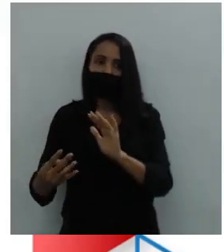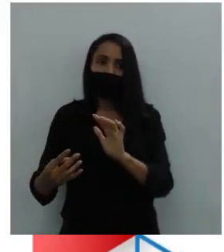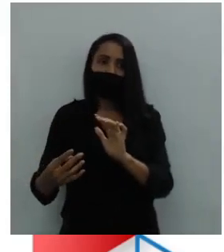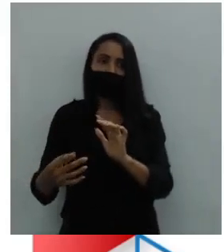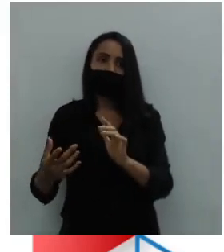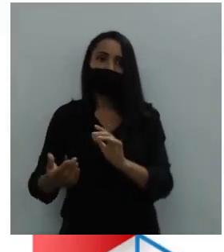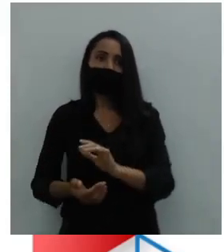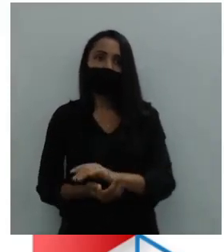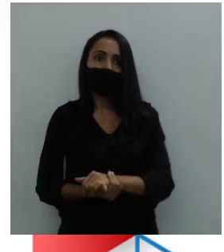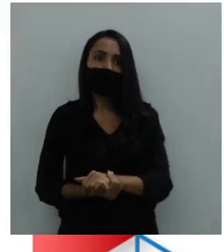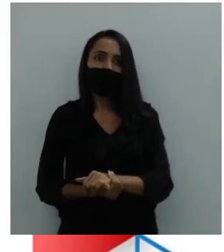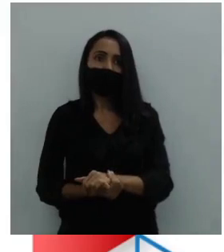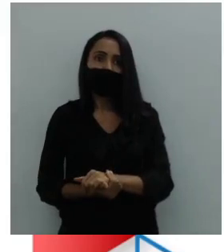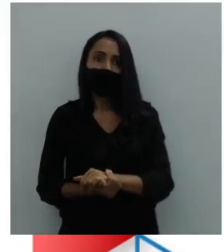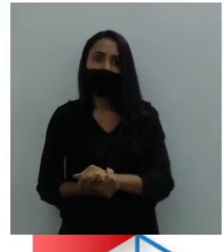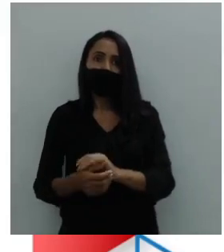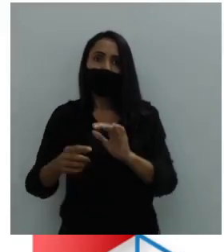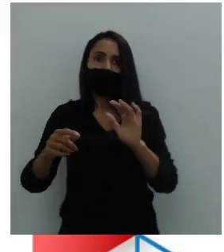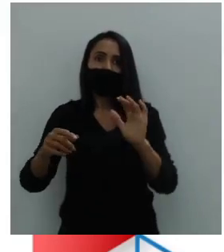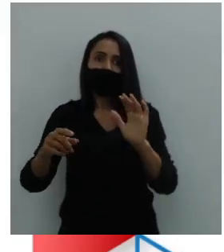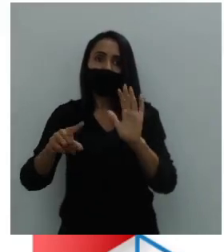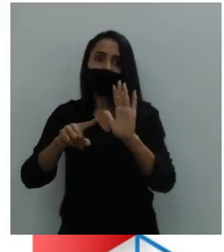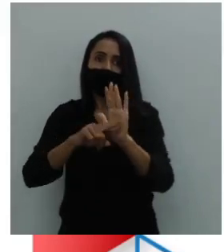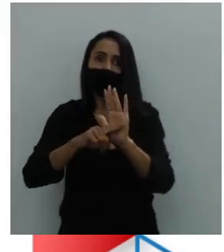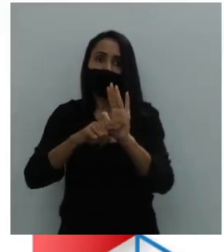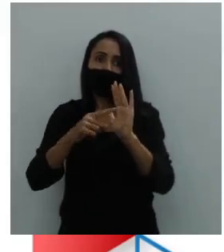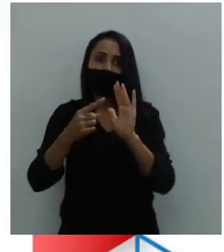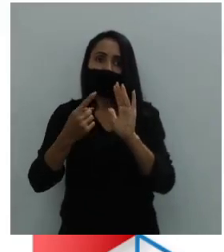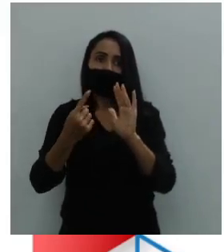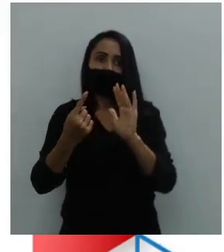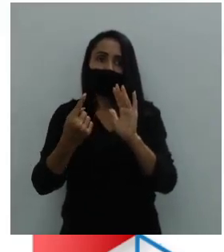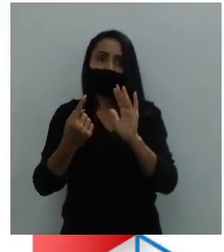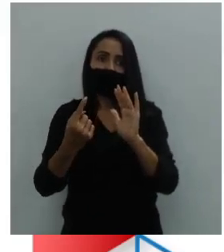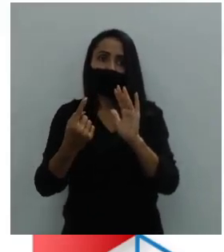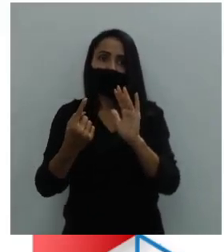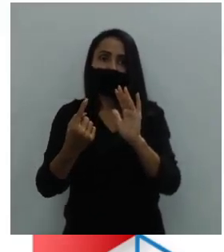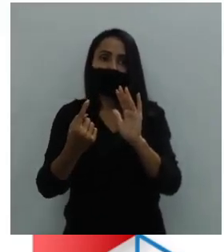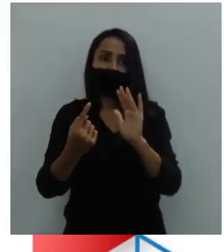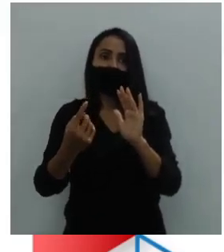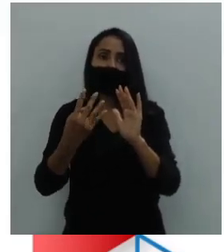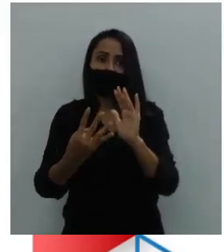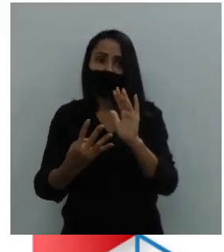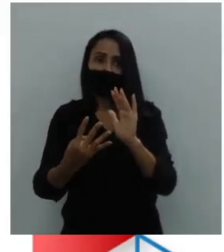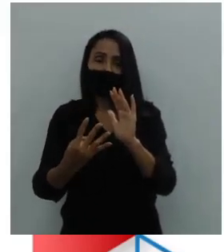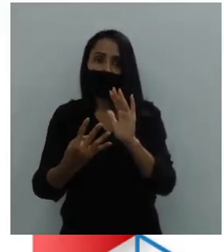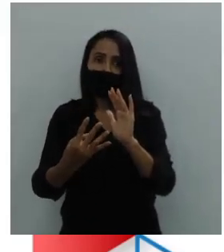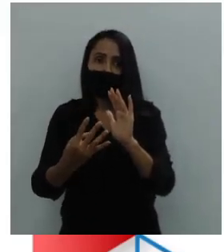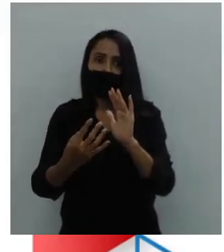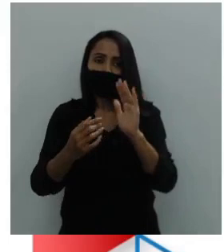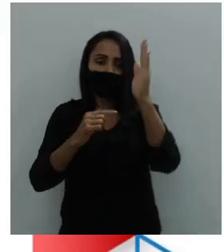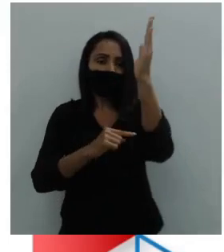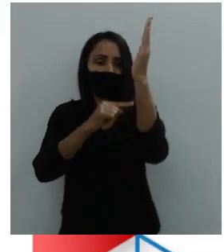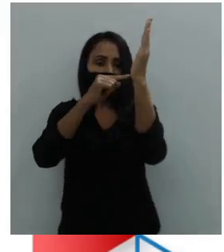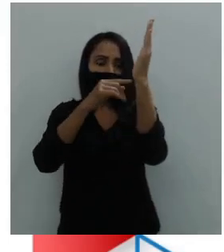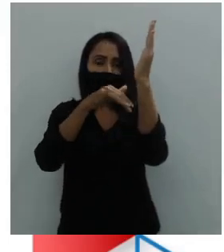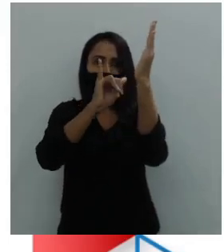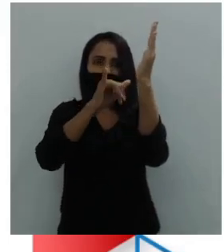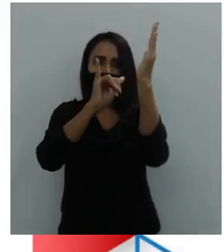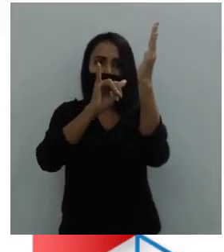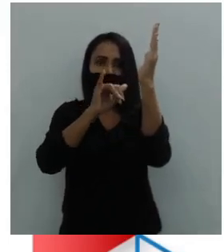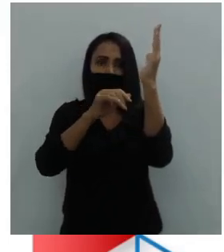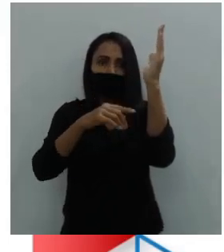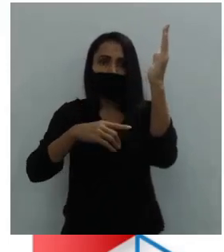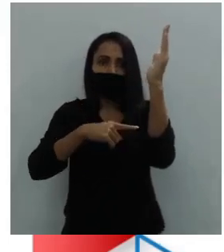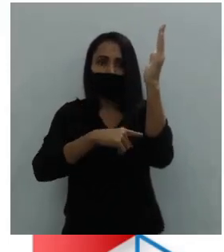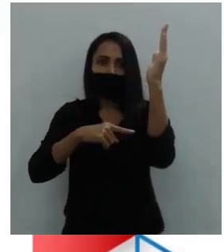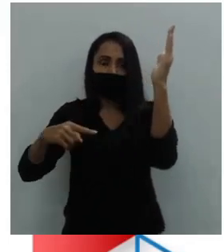do ponto menos 1 até o ponto menos 4 no Y, e no X eu vou ter de 4 até